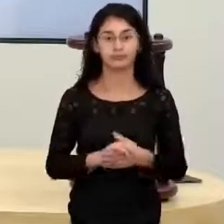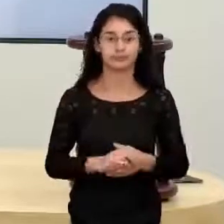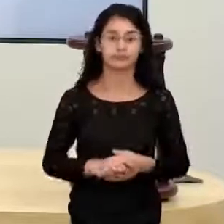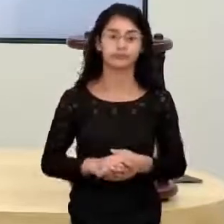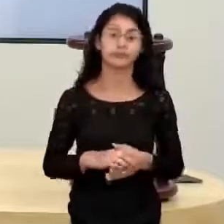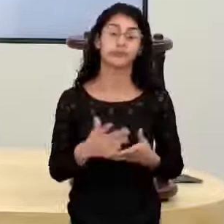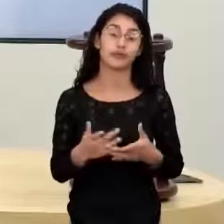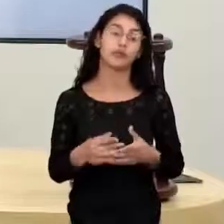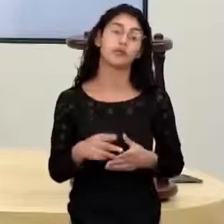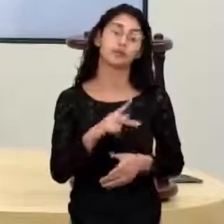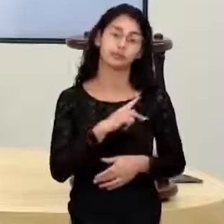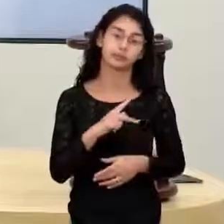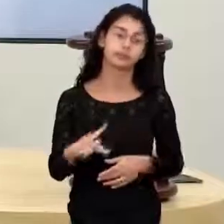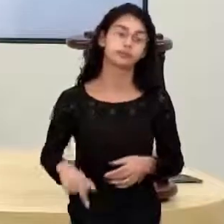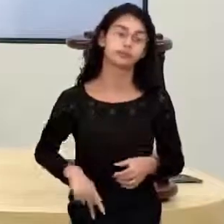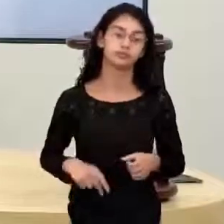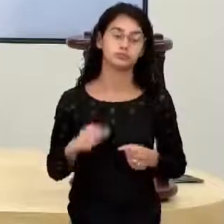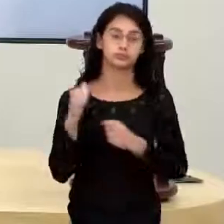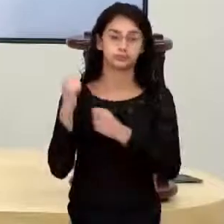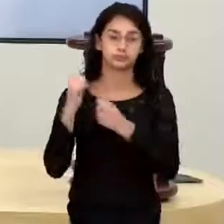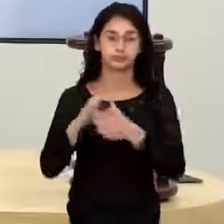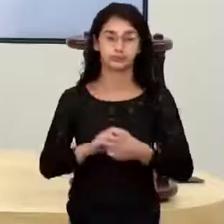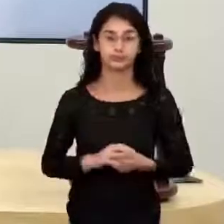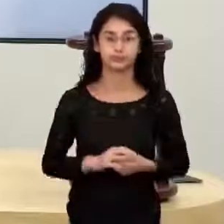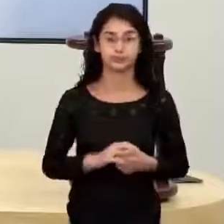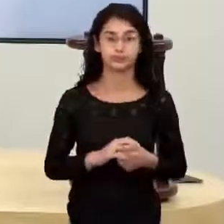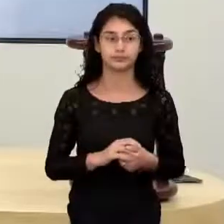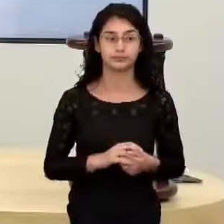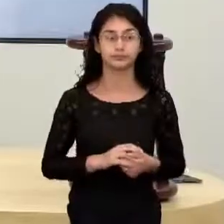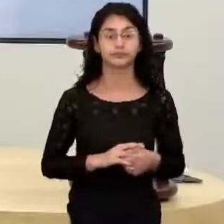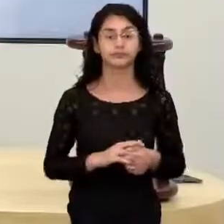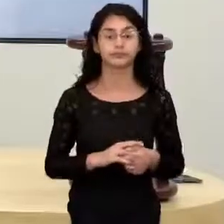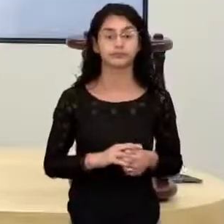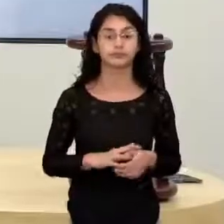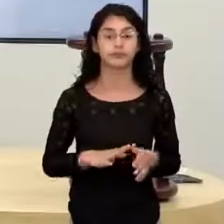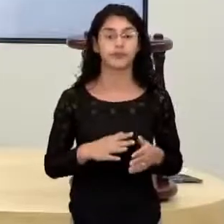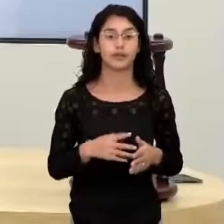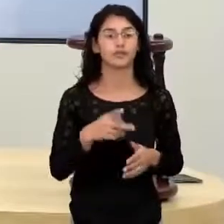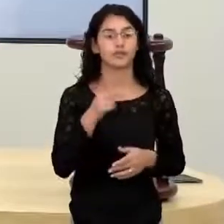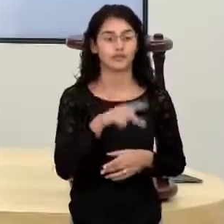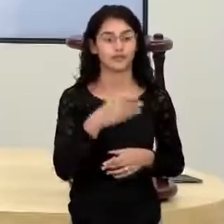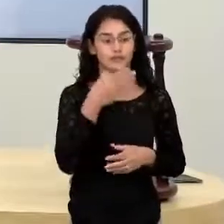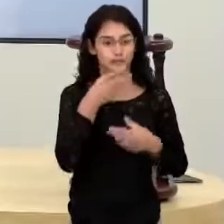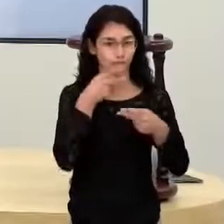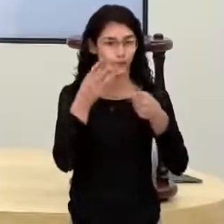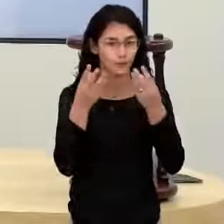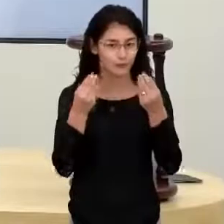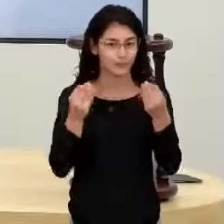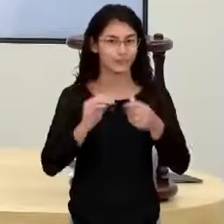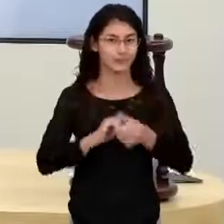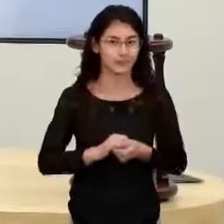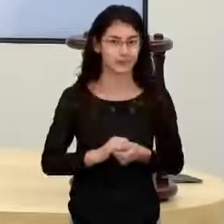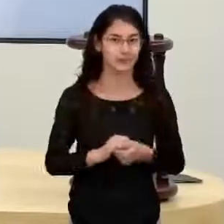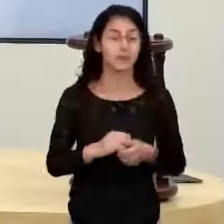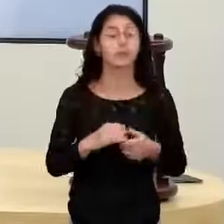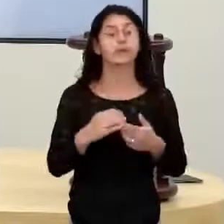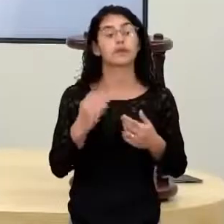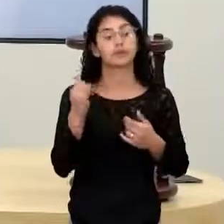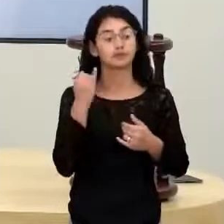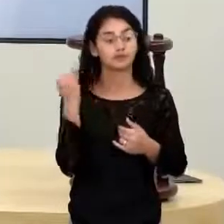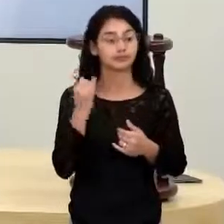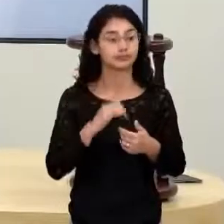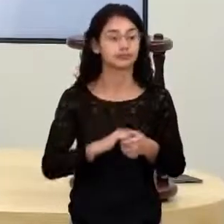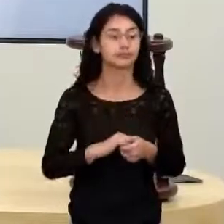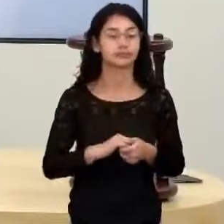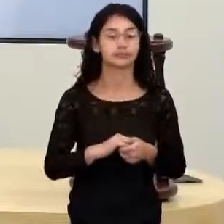que o presidente tem. E aí, eu acho que a Pro falou bastante, né? Mas é uma informação bem importante, eu